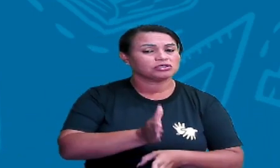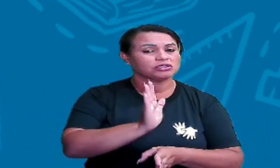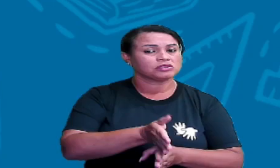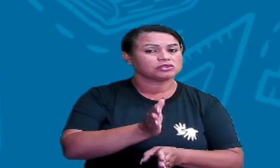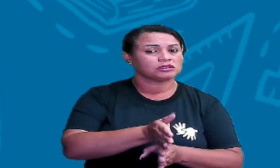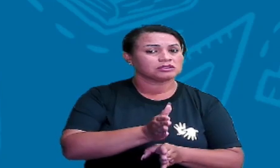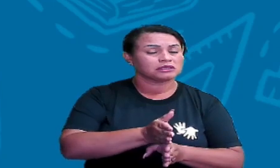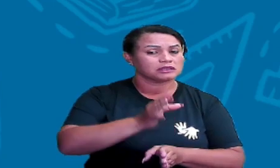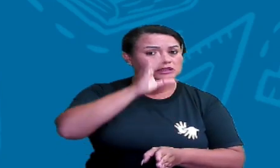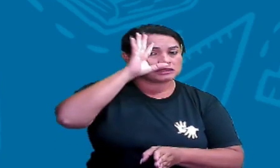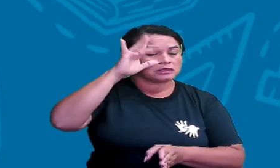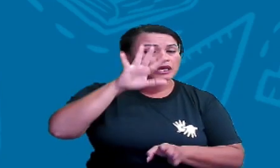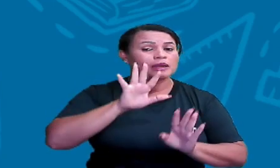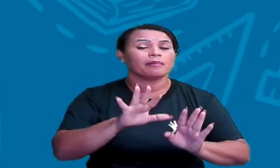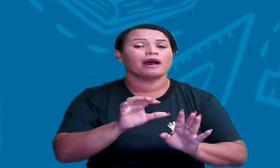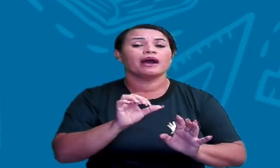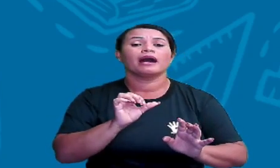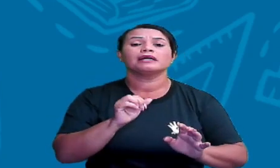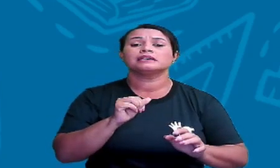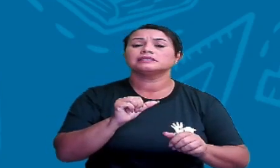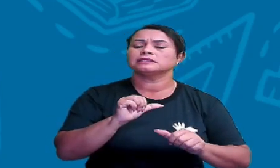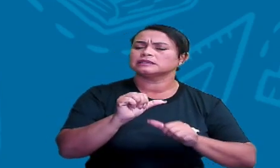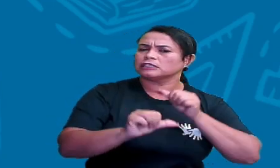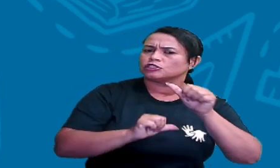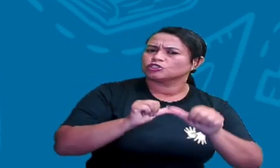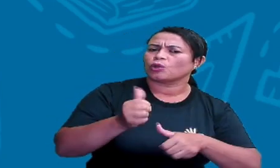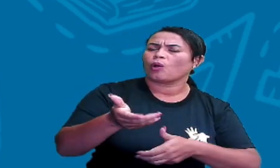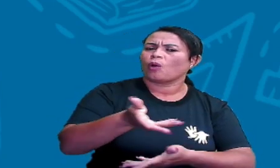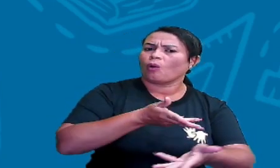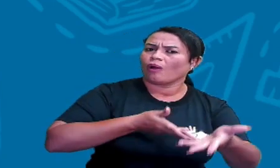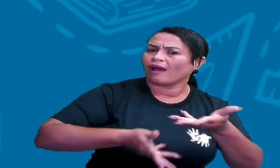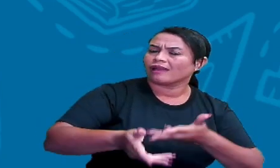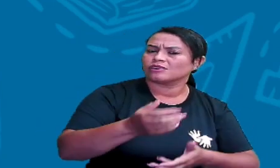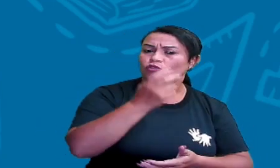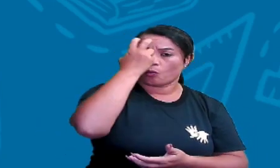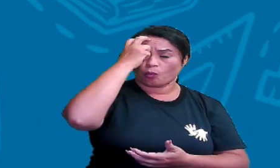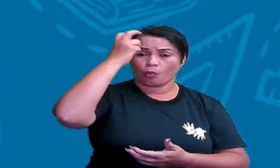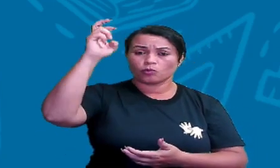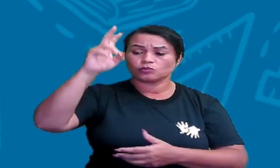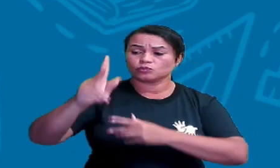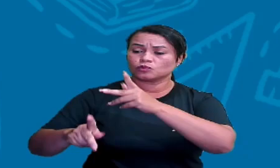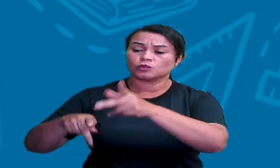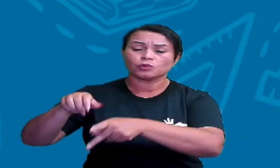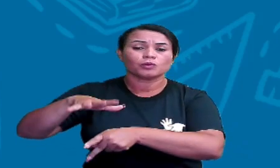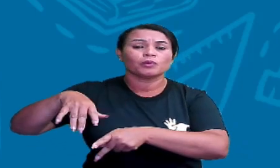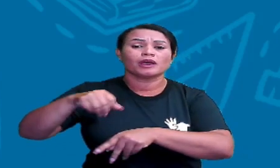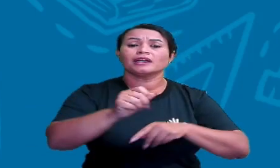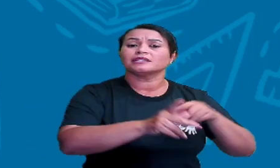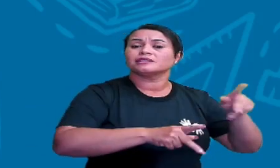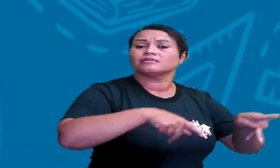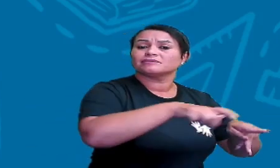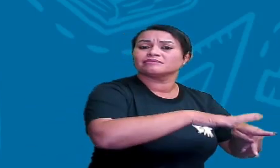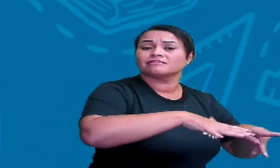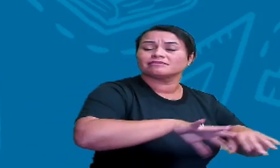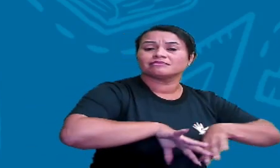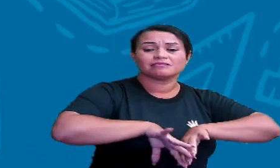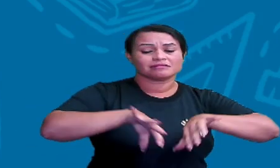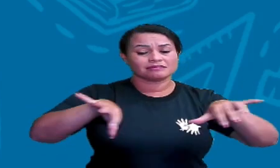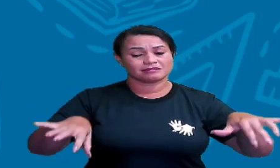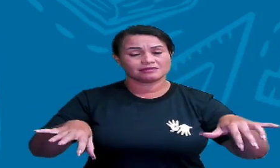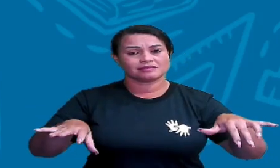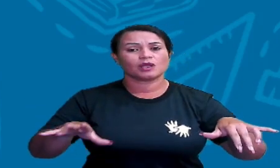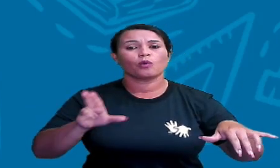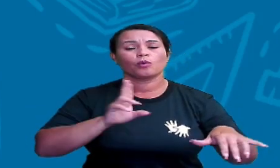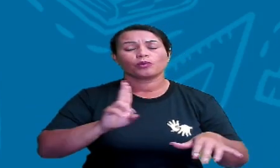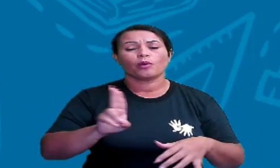simbólica, mas as trocas culturais entre esses dois povos é o que a gente vai chamar de fronteira, tá bom? E de